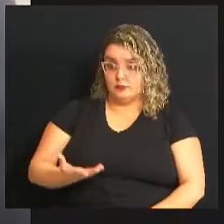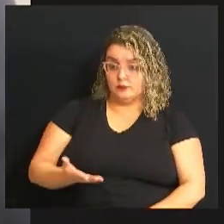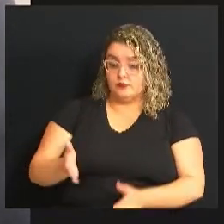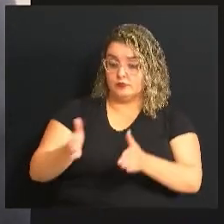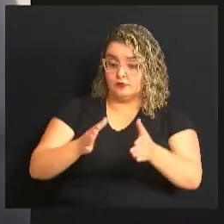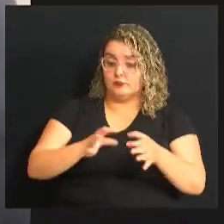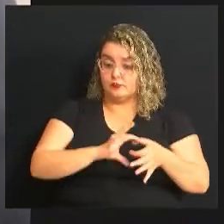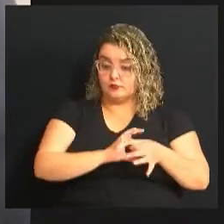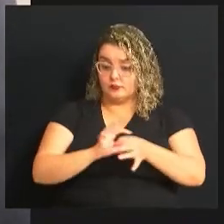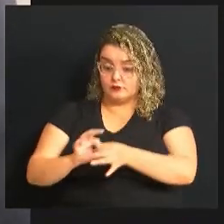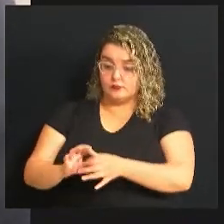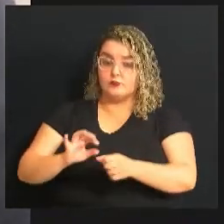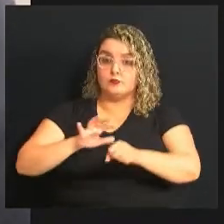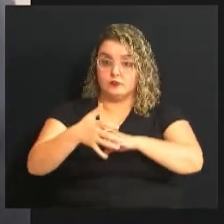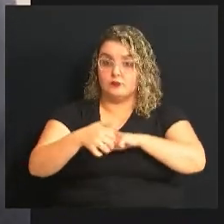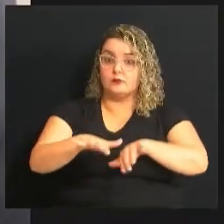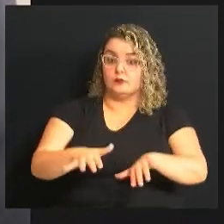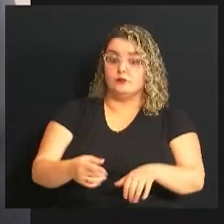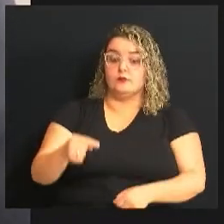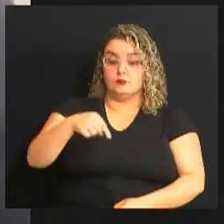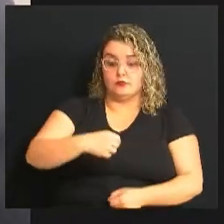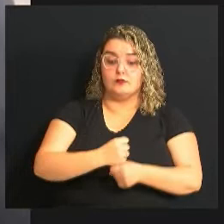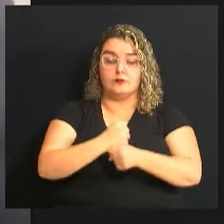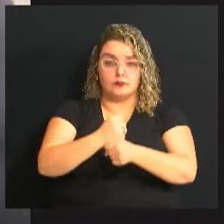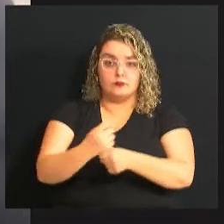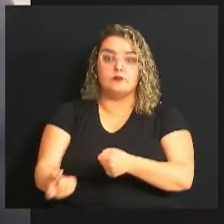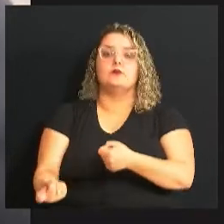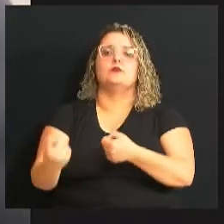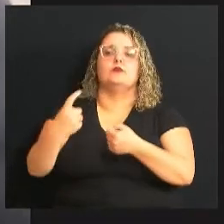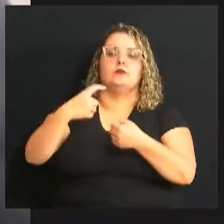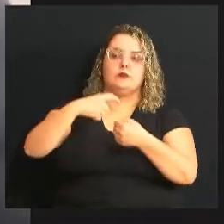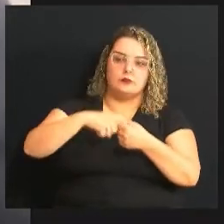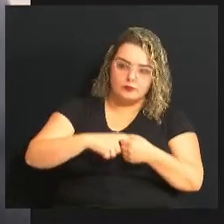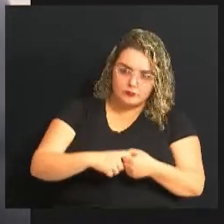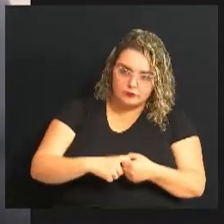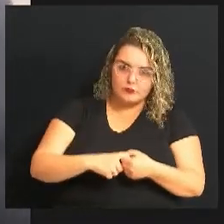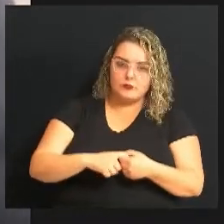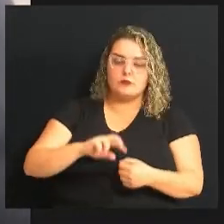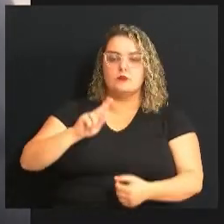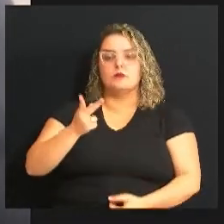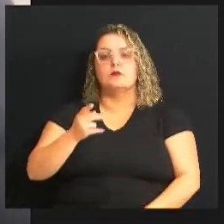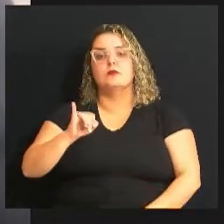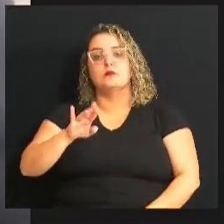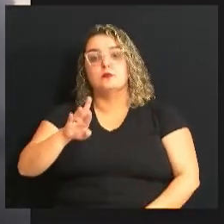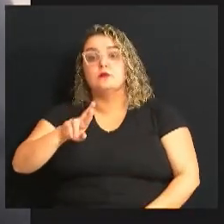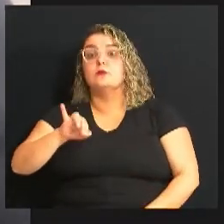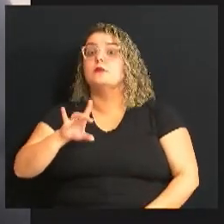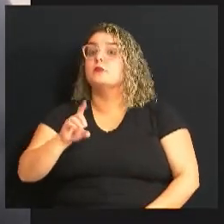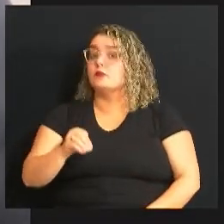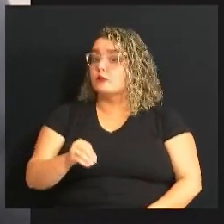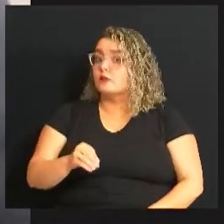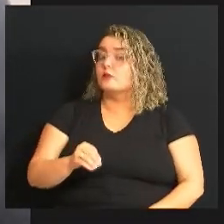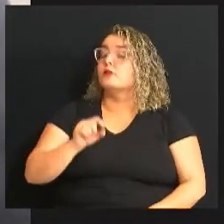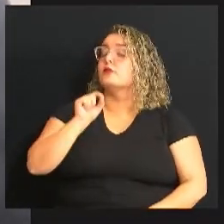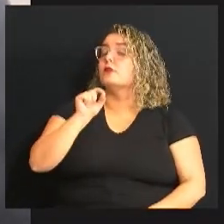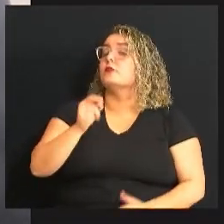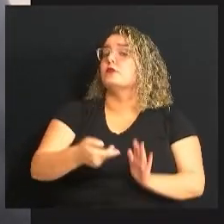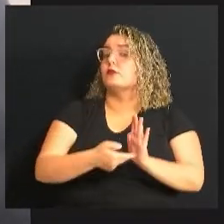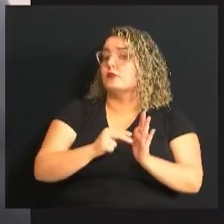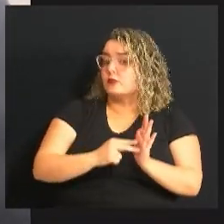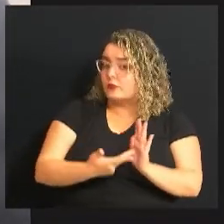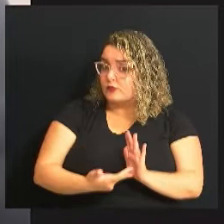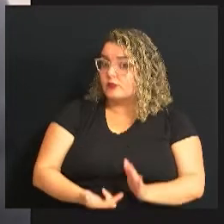Este ano, nós retomamos o aspecto híbrido no sentido de ter atividades que